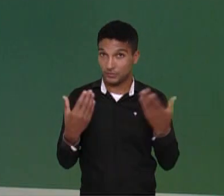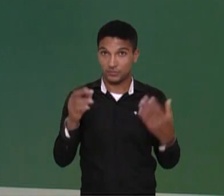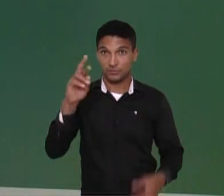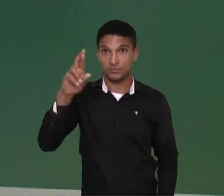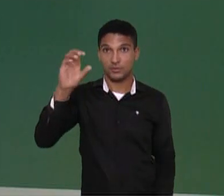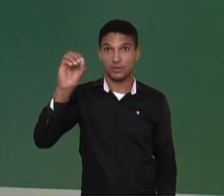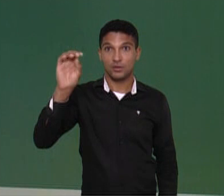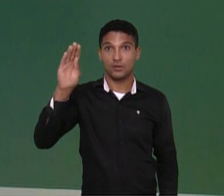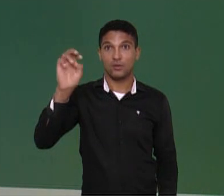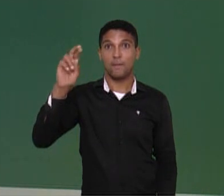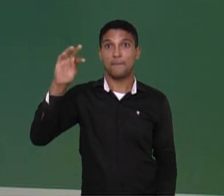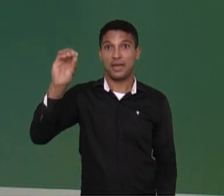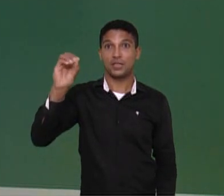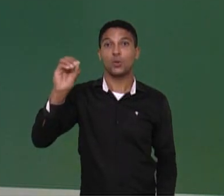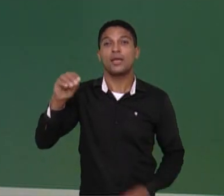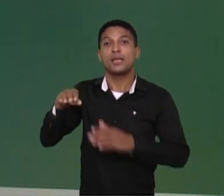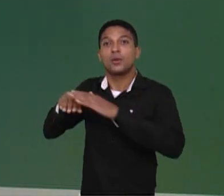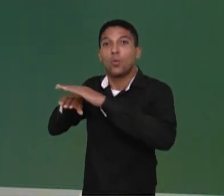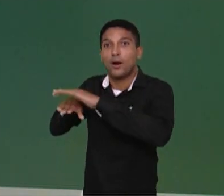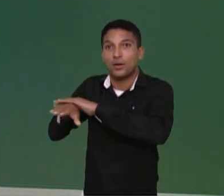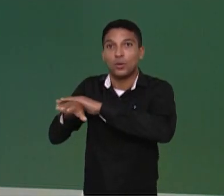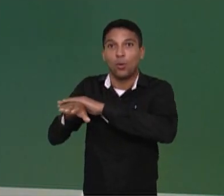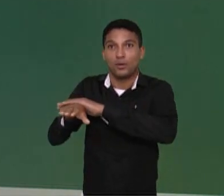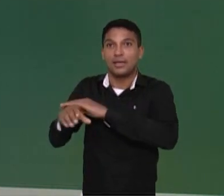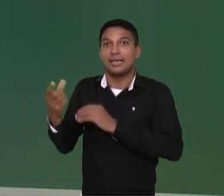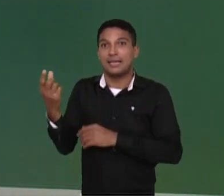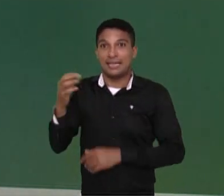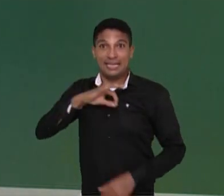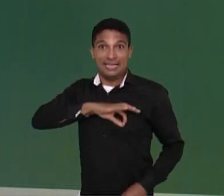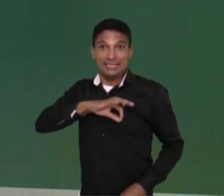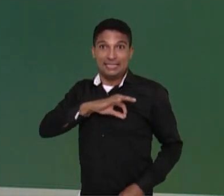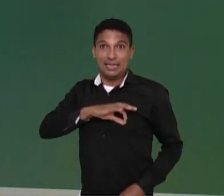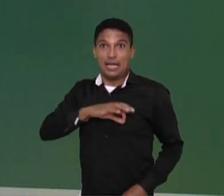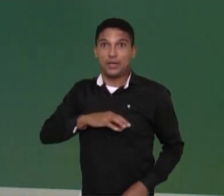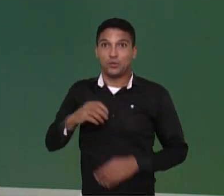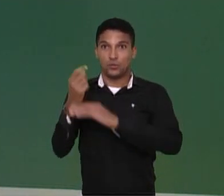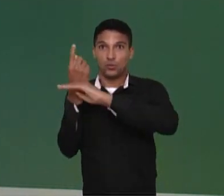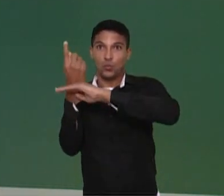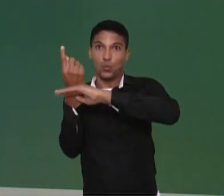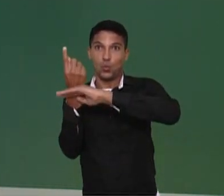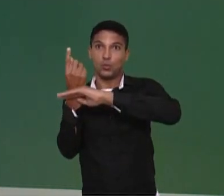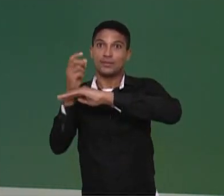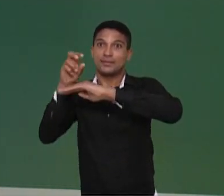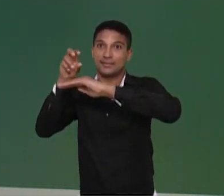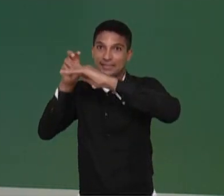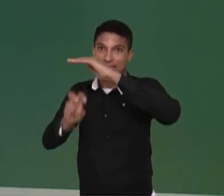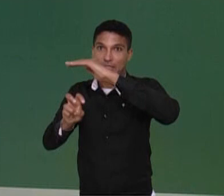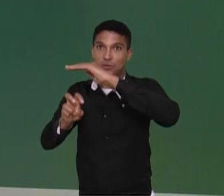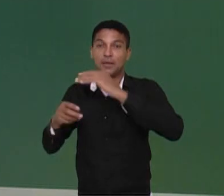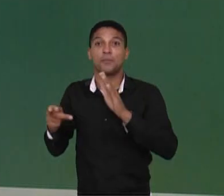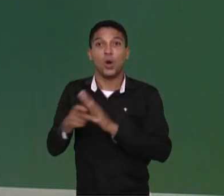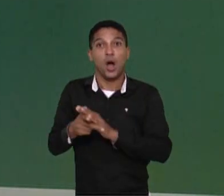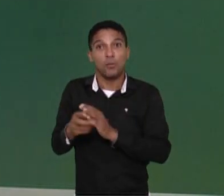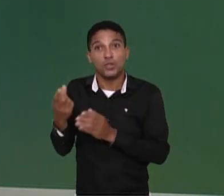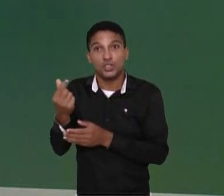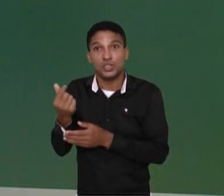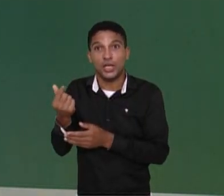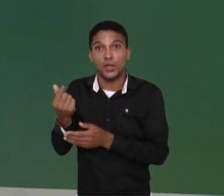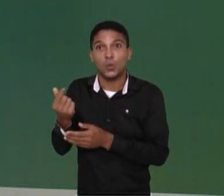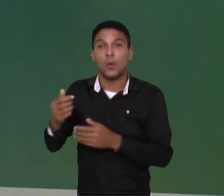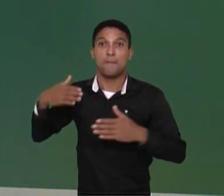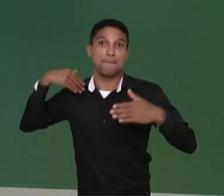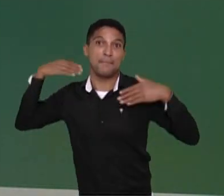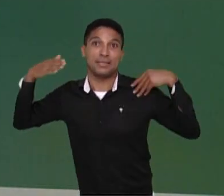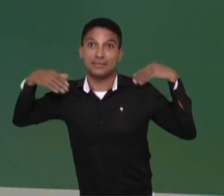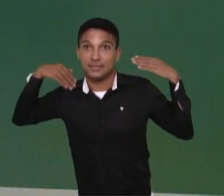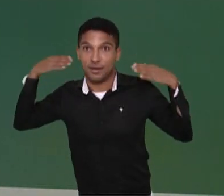Então, 1/5 do salário ficou para passeio e 1/4 do salário para compra de roupa. Que fração do salário Roberto reservou